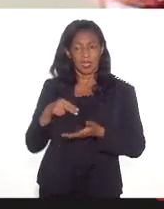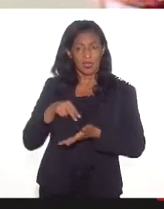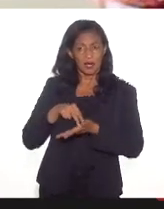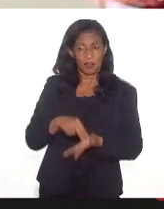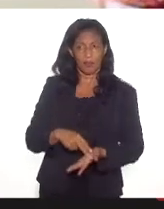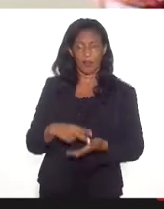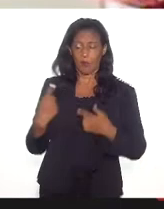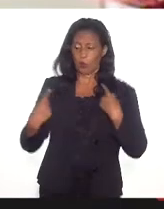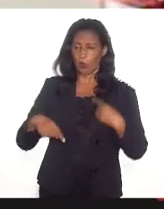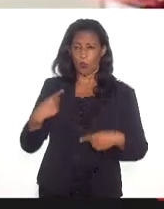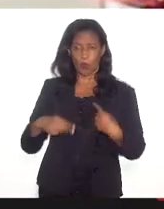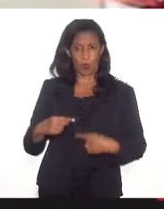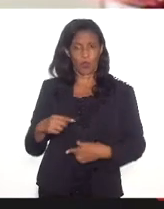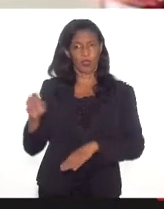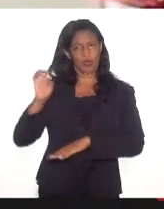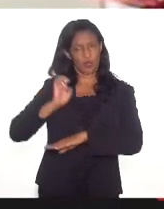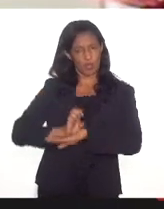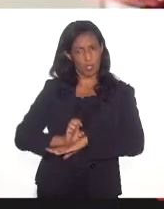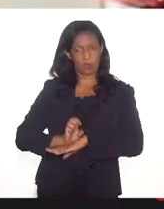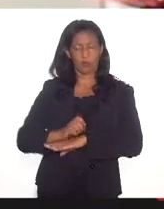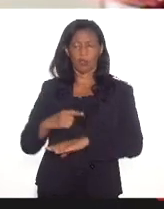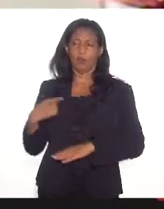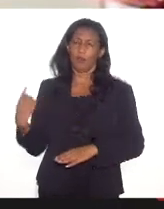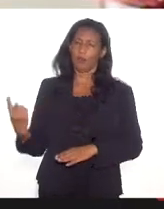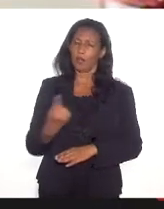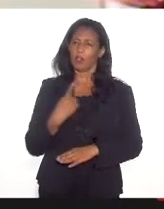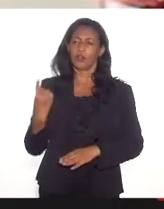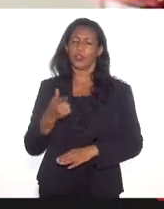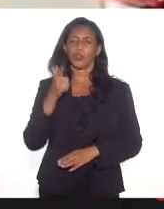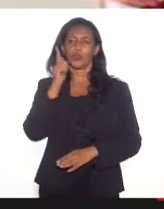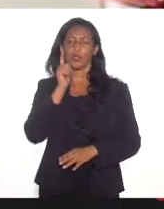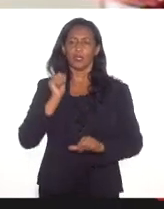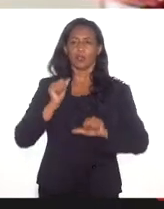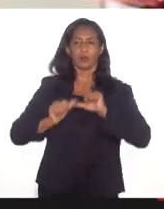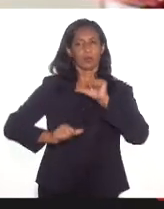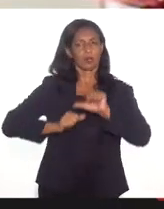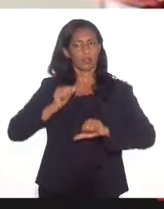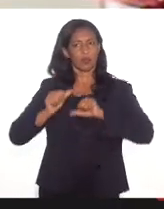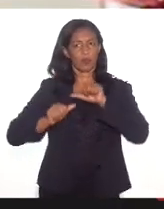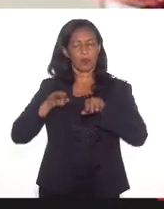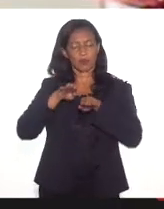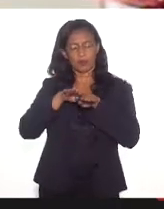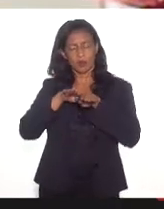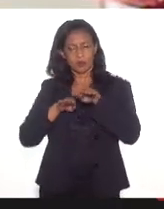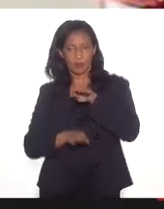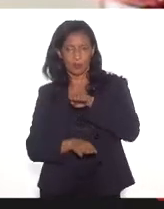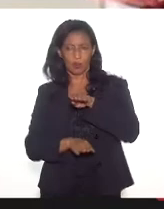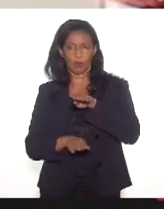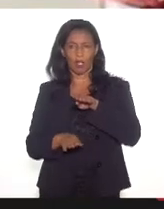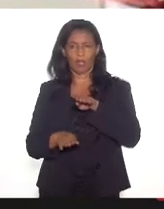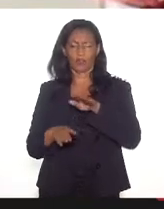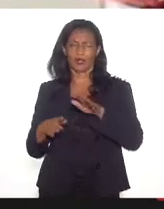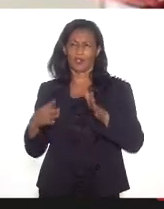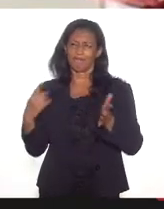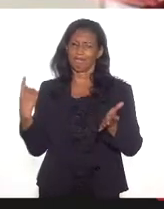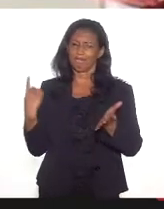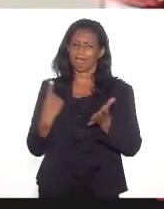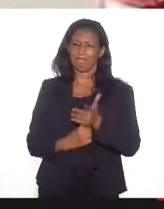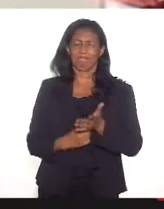para que, de fato, a gente consiga transformar essa realidade de desigualdade que marca tanto